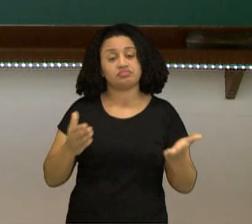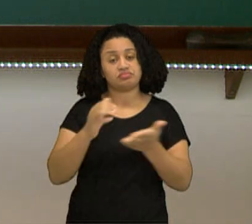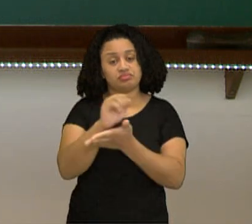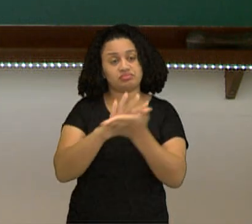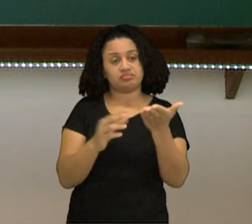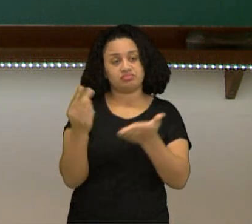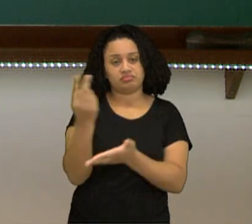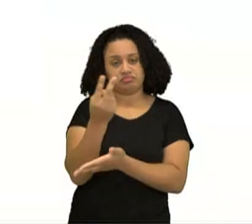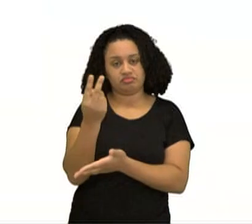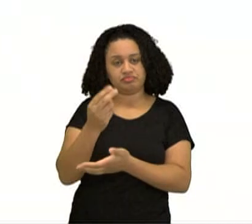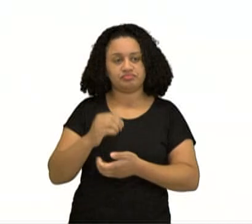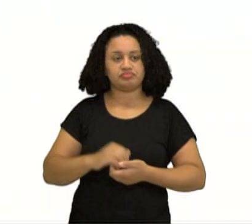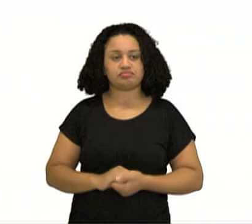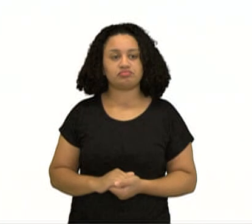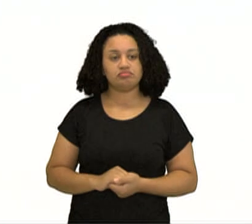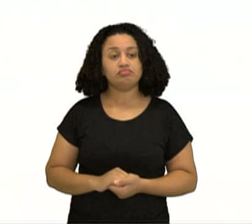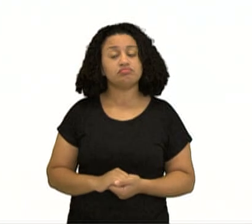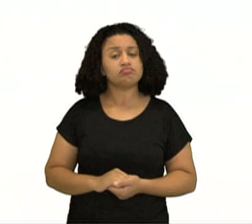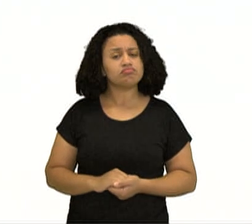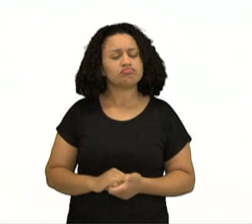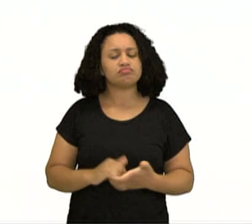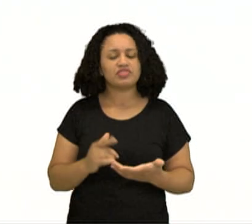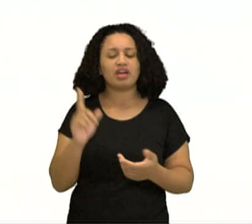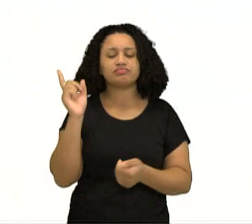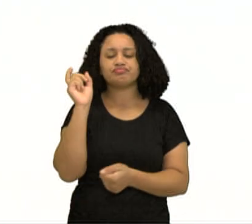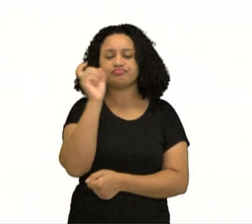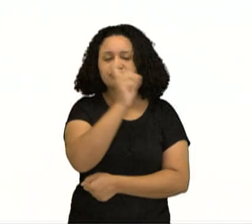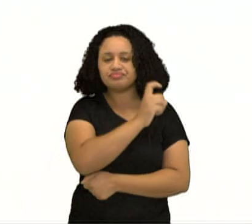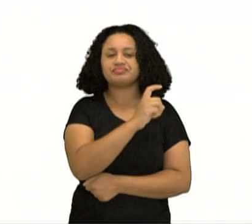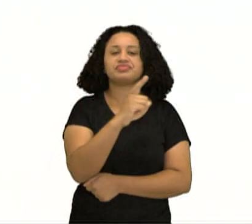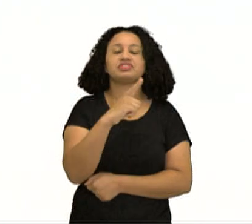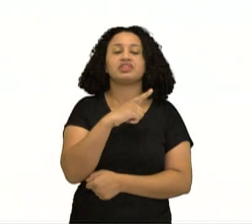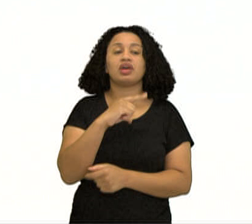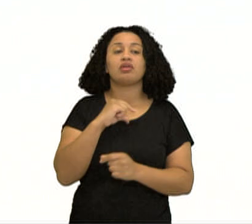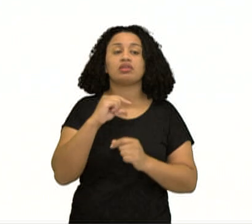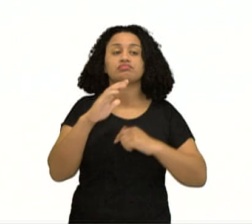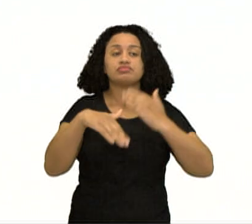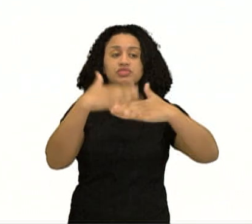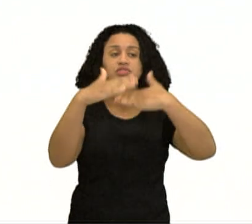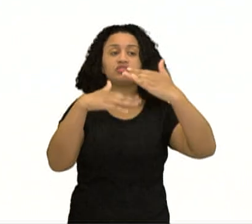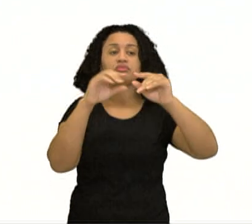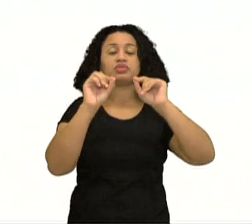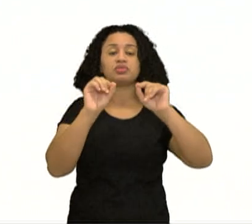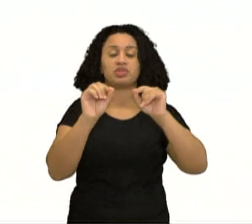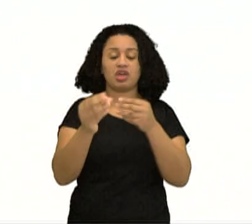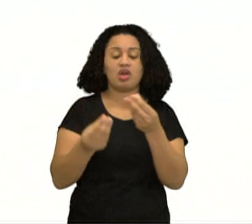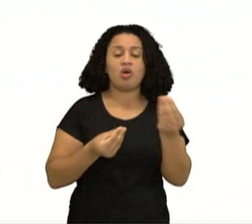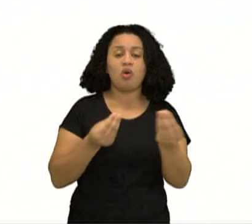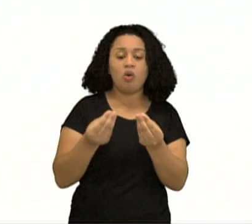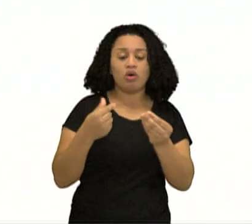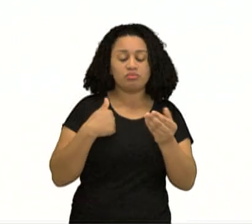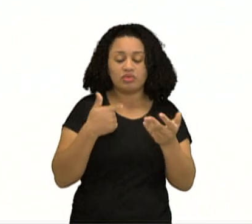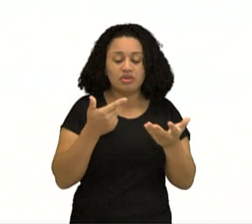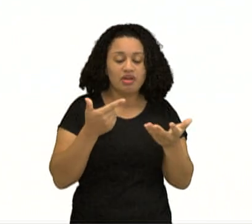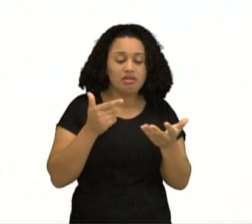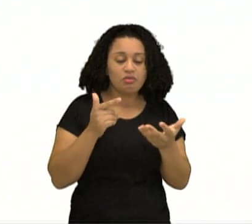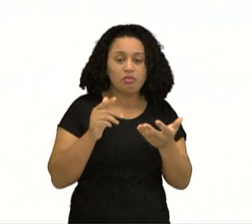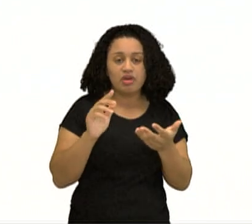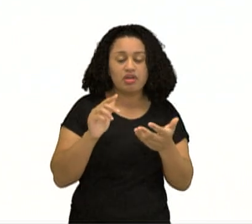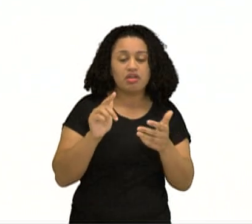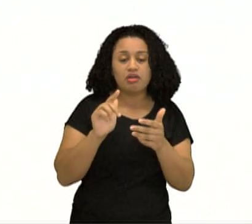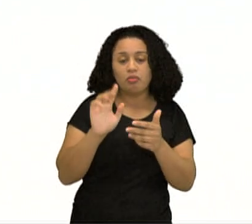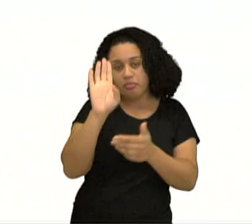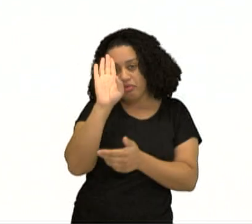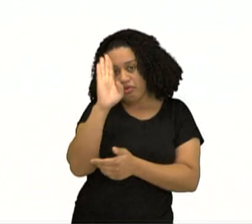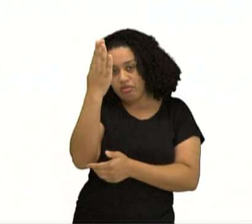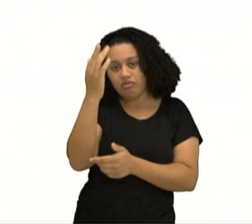Atividade 2. Uma das grandes dificuldades é o desenvolvimento de meios para a solução desse